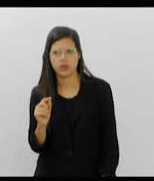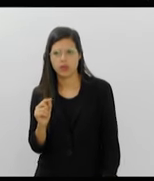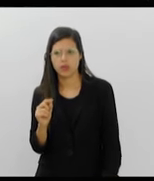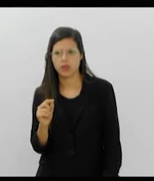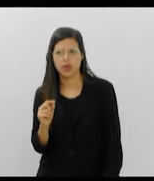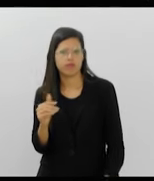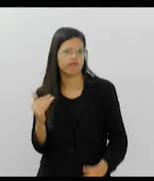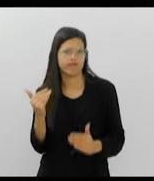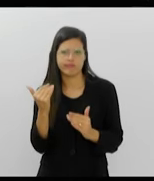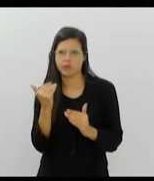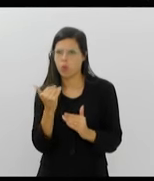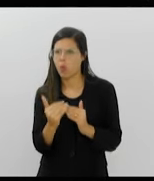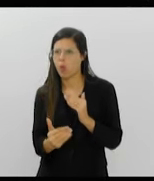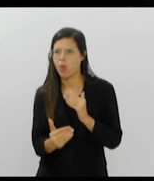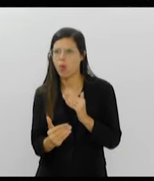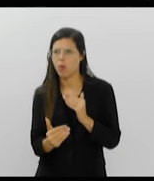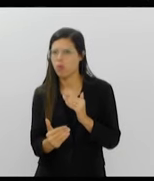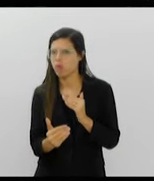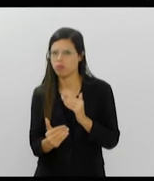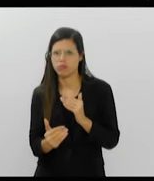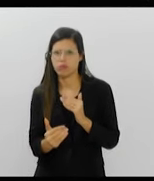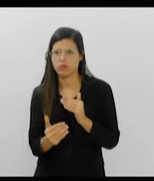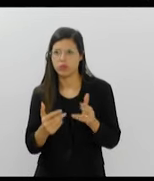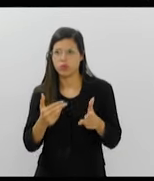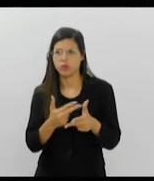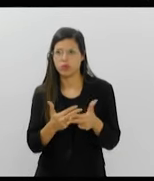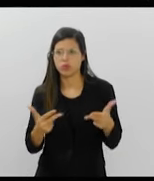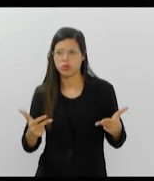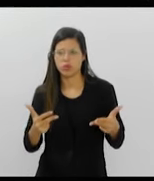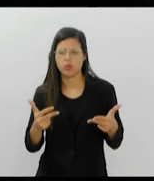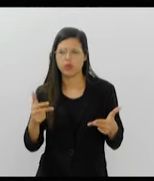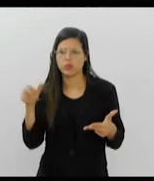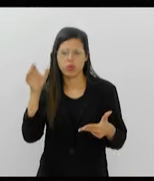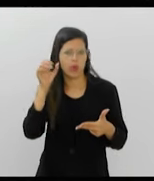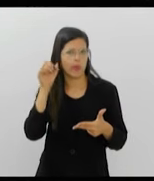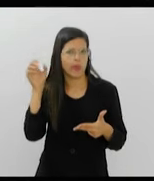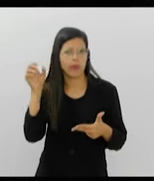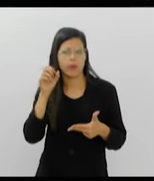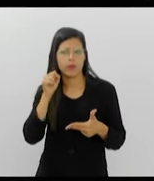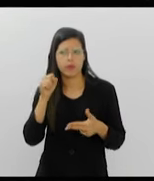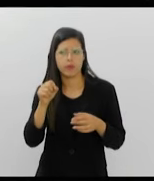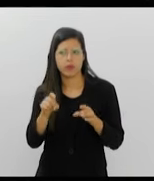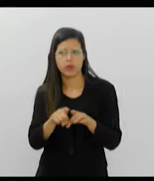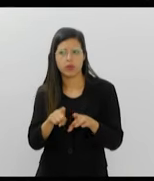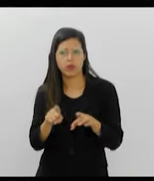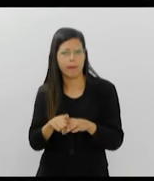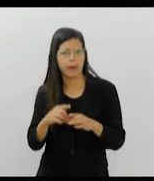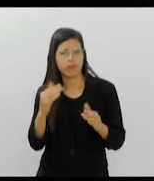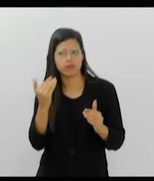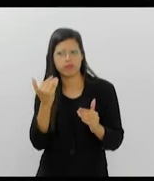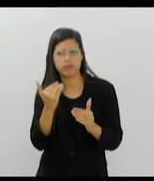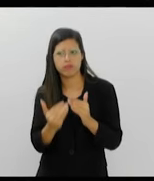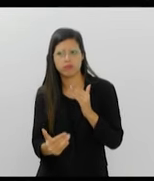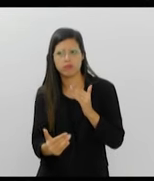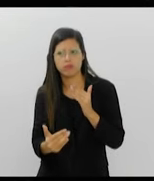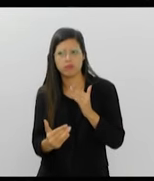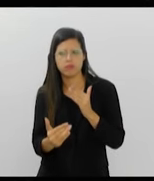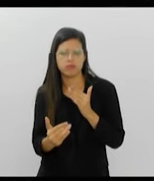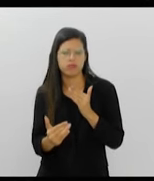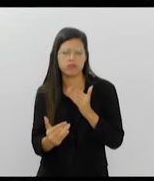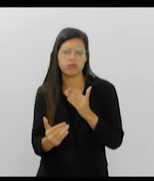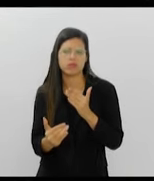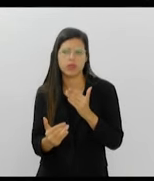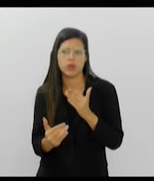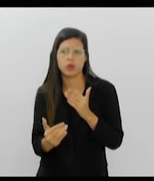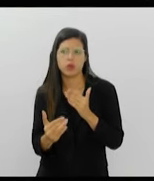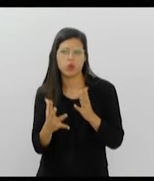tudo aquilo aqui que ouvi, como também desaprovo tudo aquilo que saia do tom